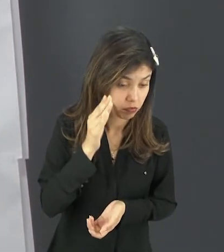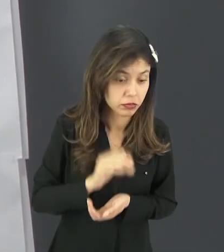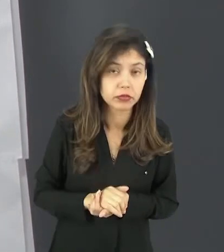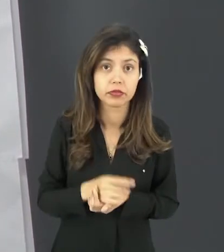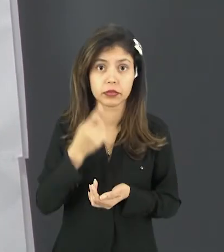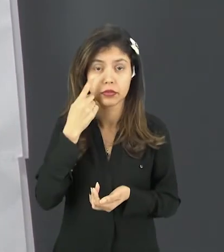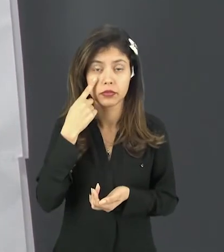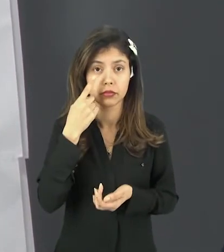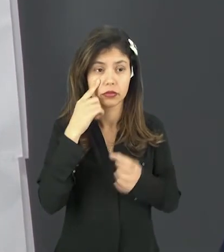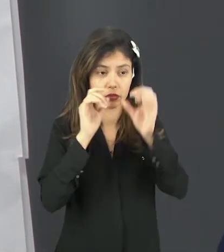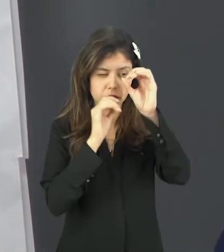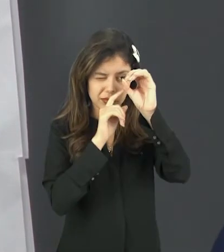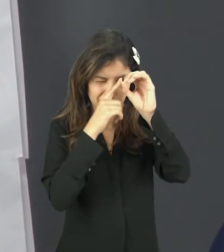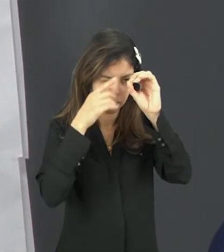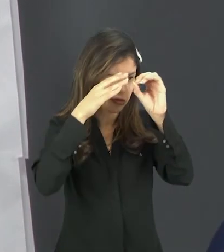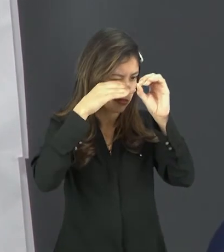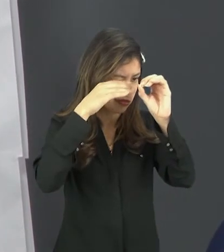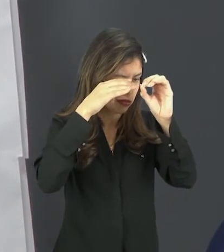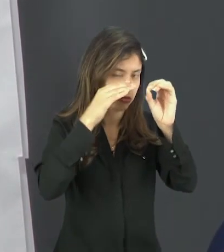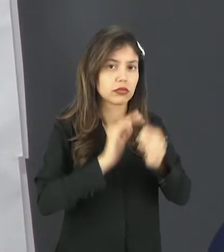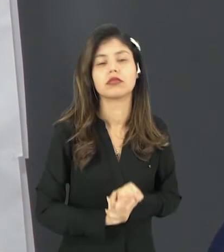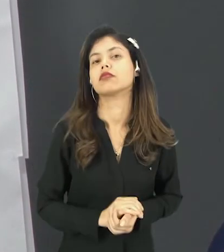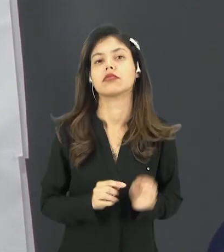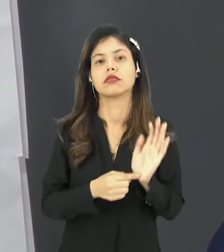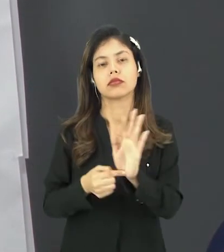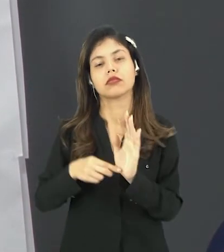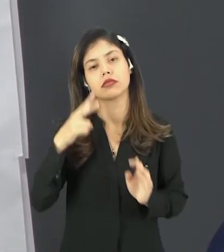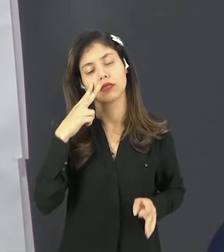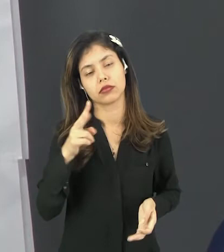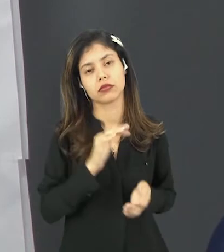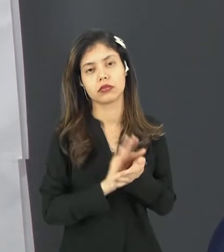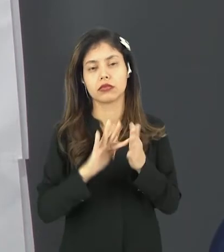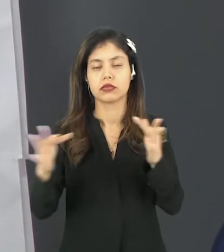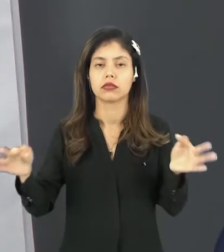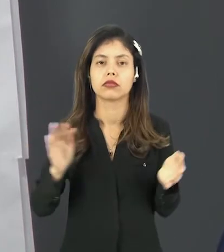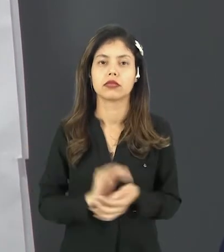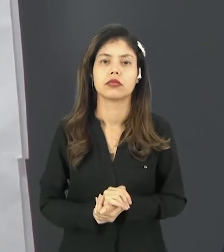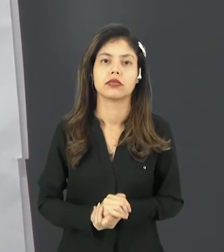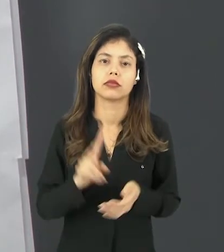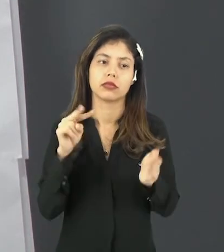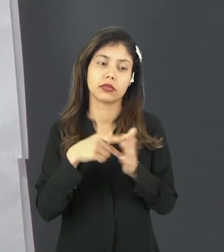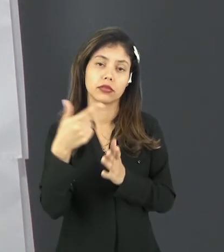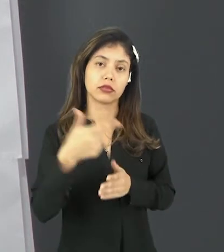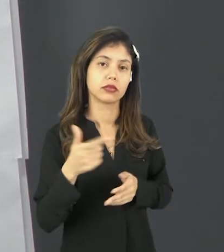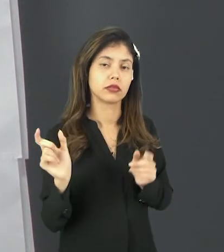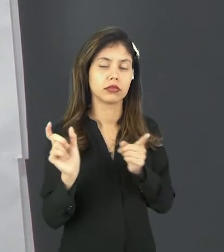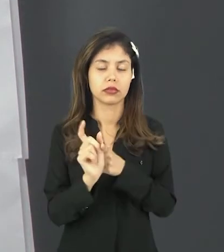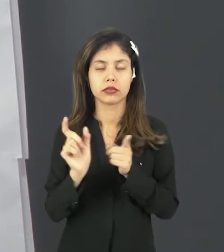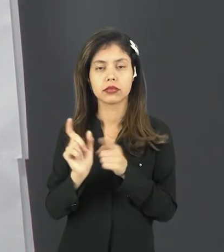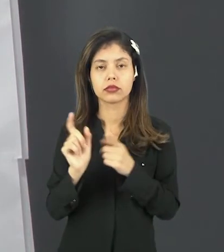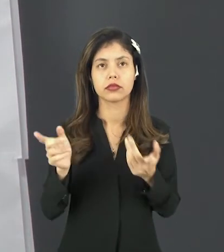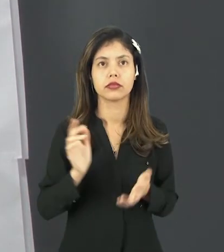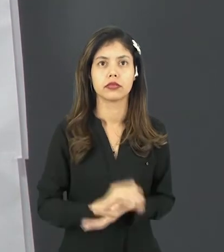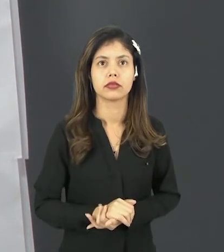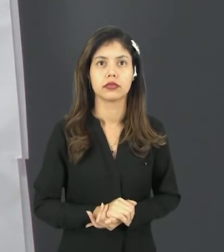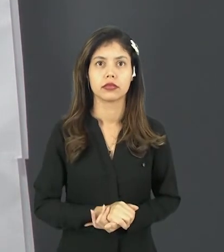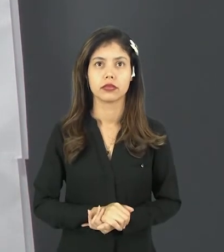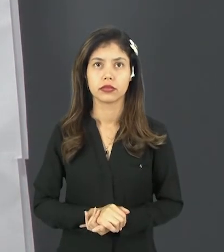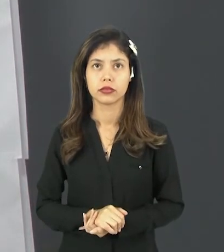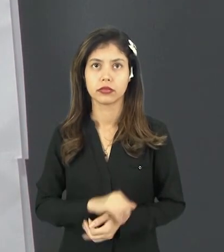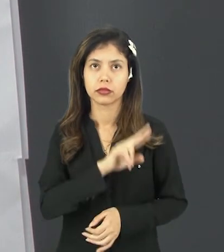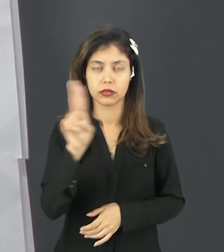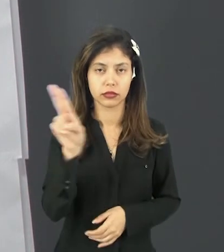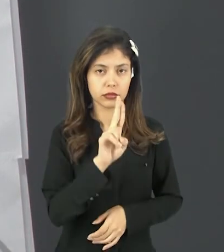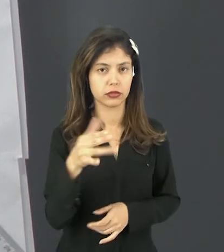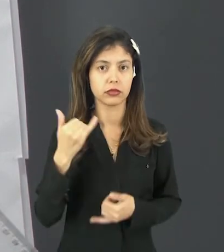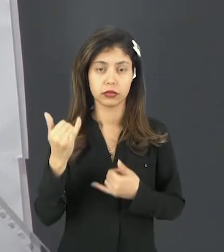pelo buraco da fechadura. Tá dando exemplo com uma frase, ó. E o segundo significado da palavra buraco, ó. Nome de